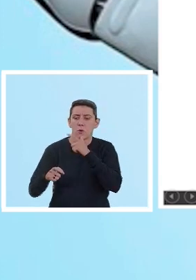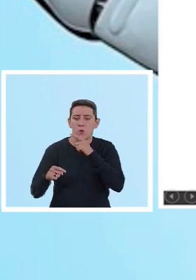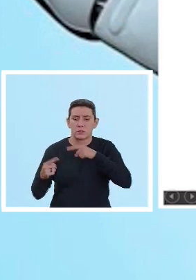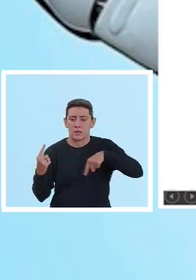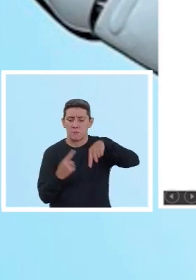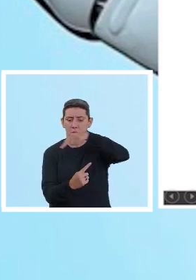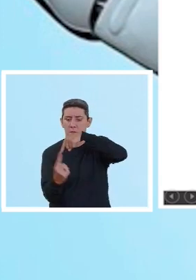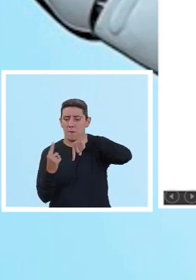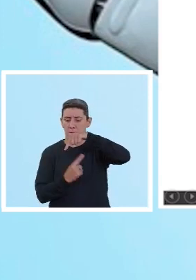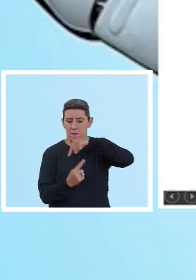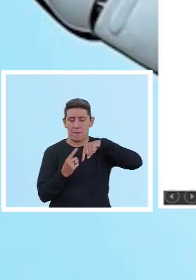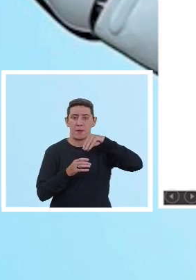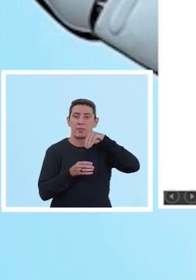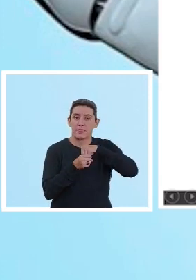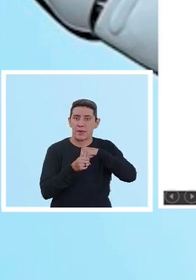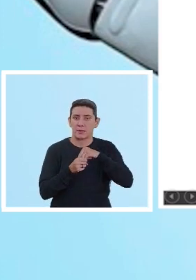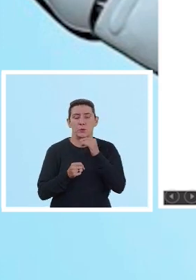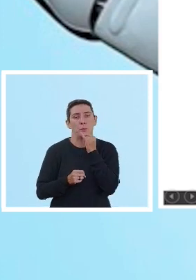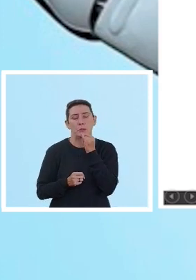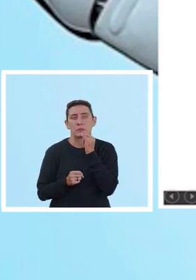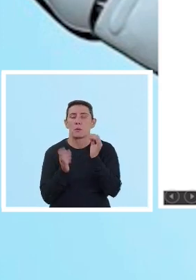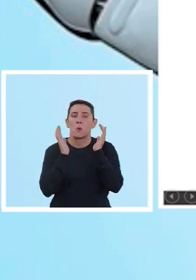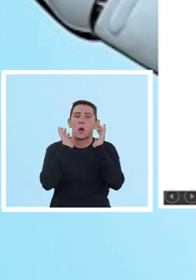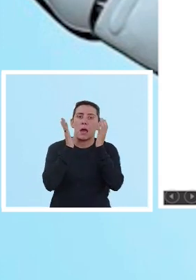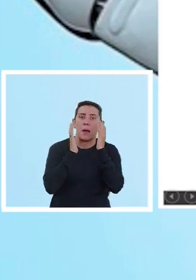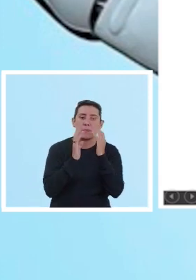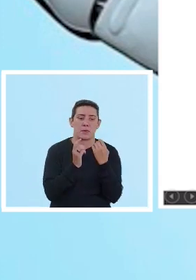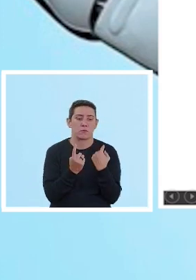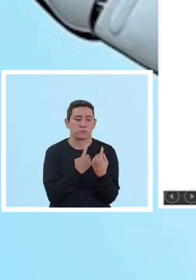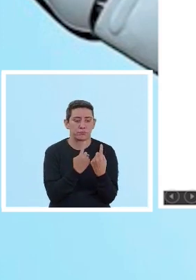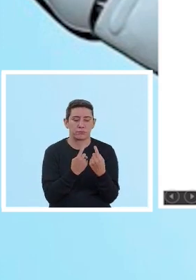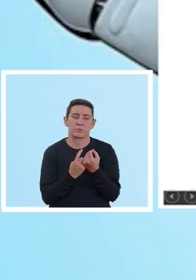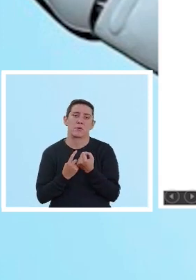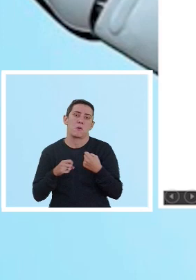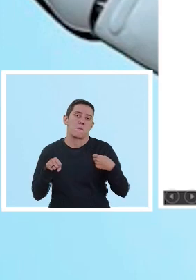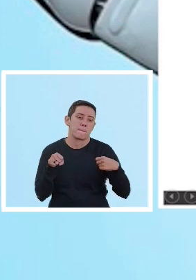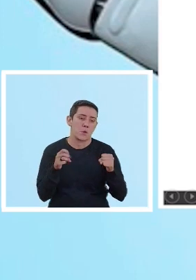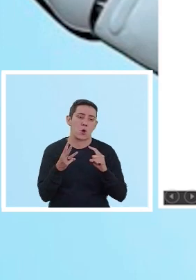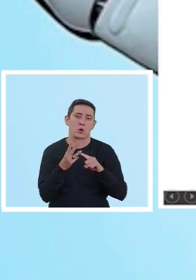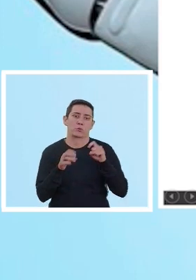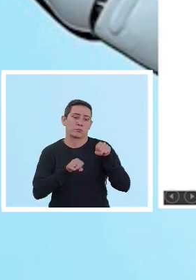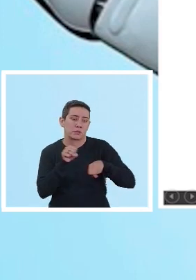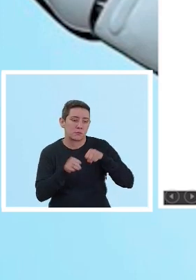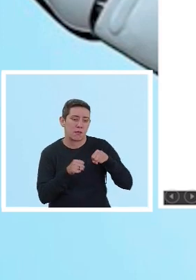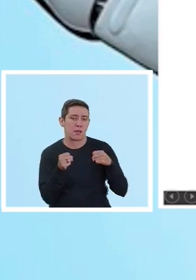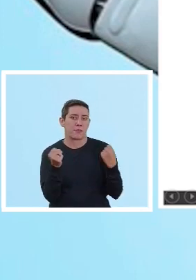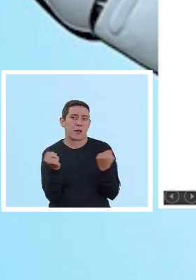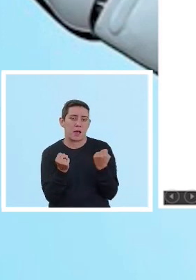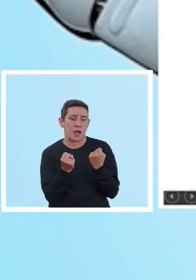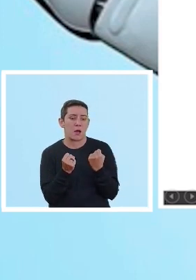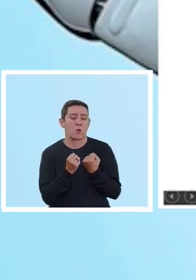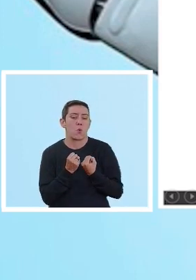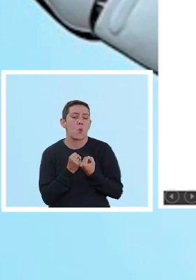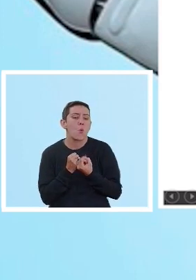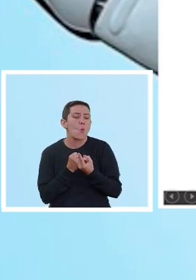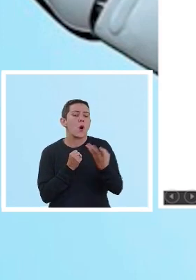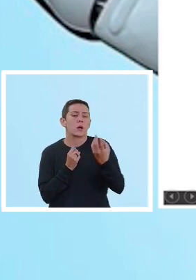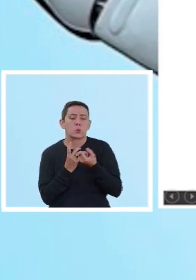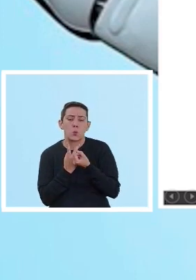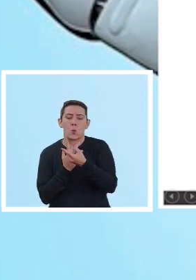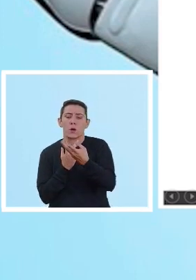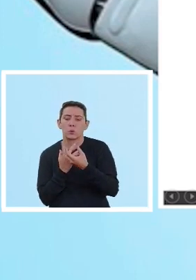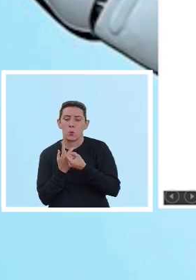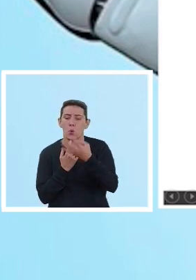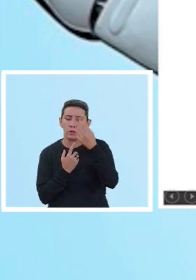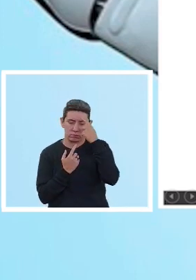cidade então posso caminhões passam quantas bicicletas motos carros você ter desenvolver